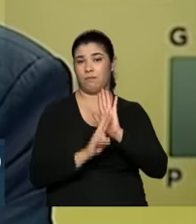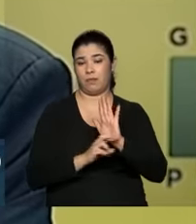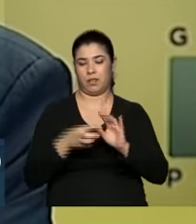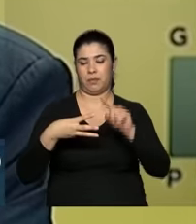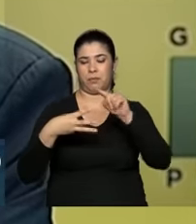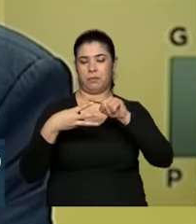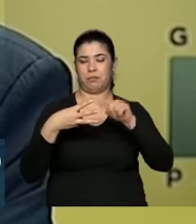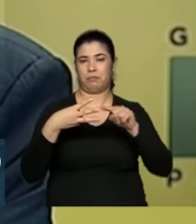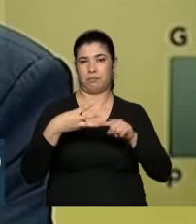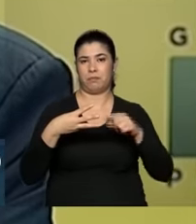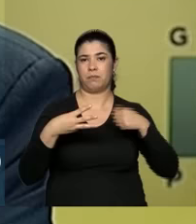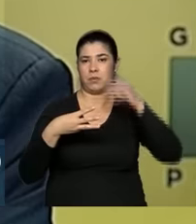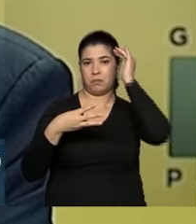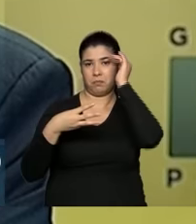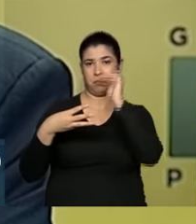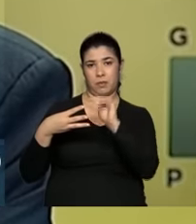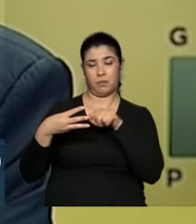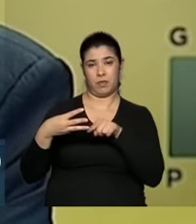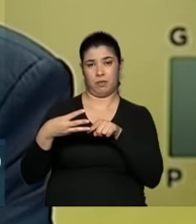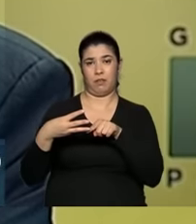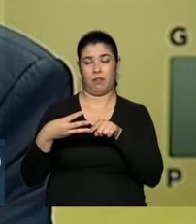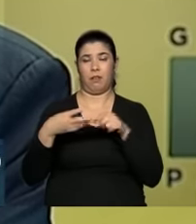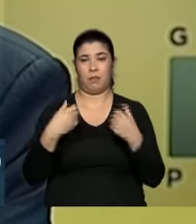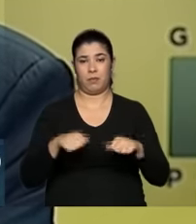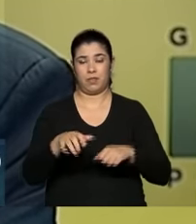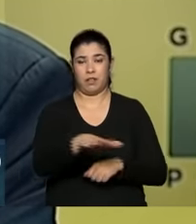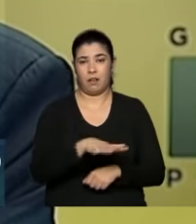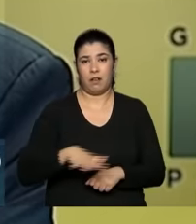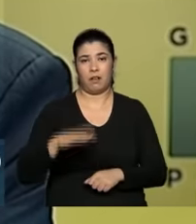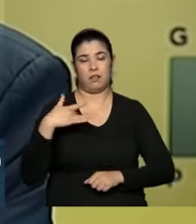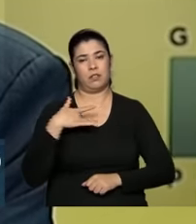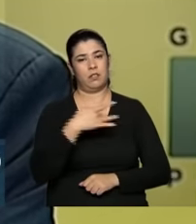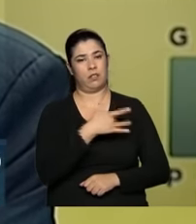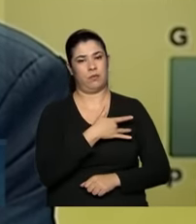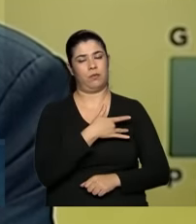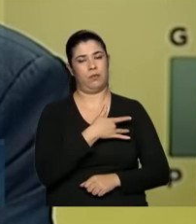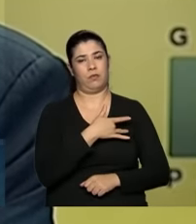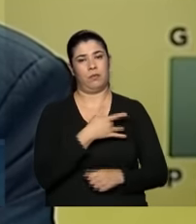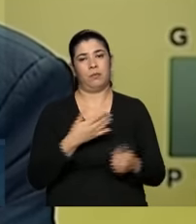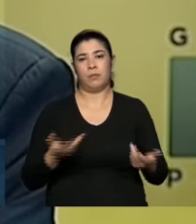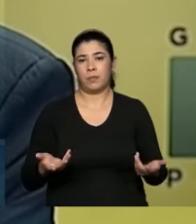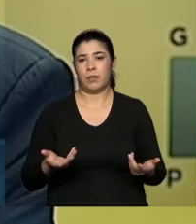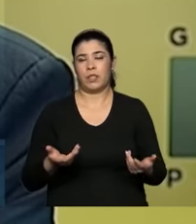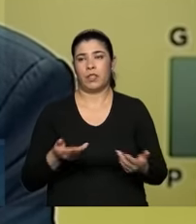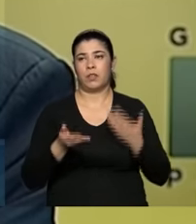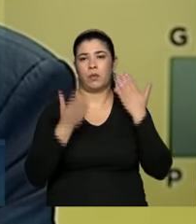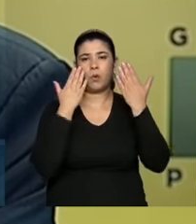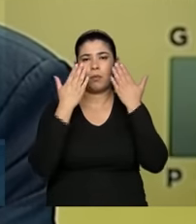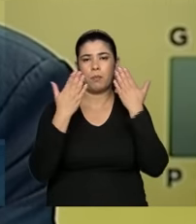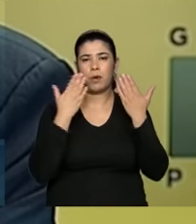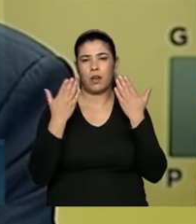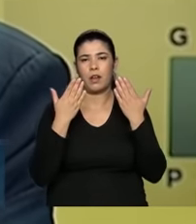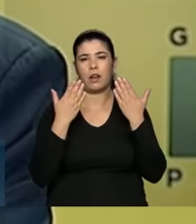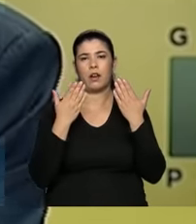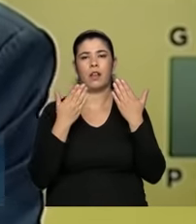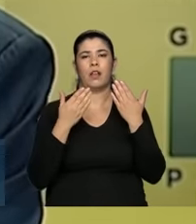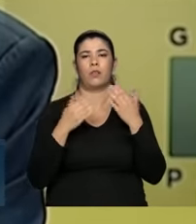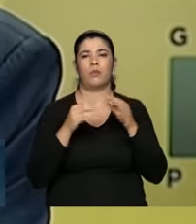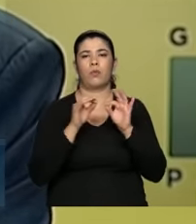fossem plenamente atendidos os municípios, e sim na região de saúde. Ou seja, dentro de uma distância geográfica